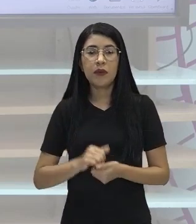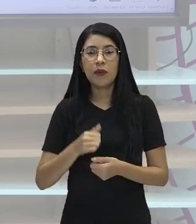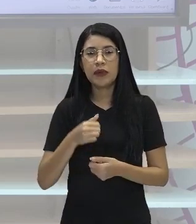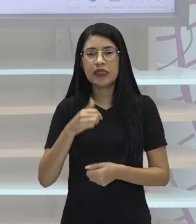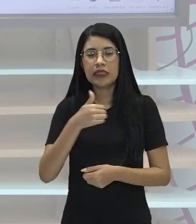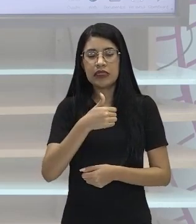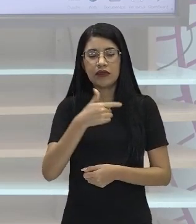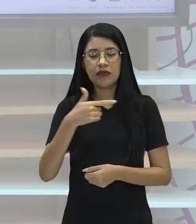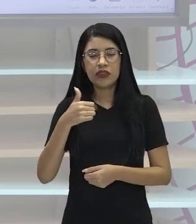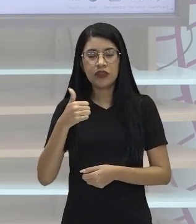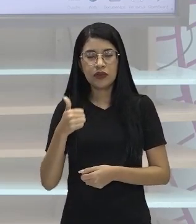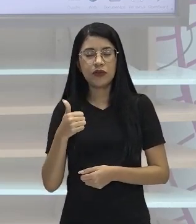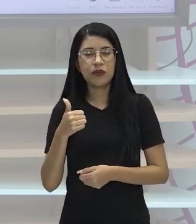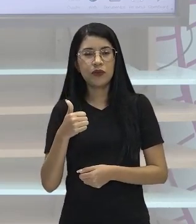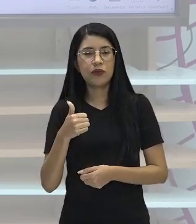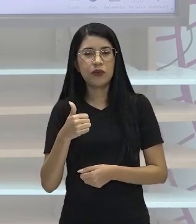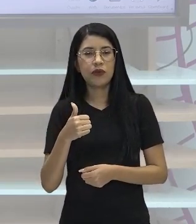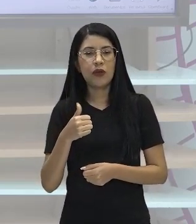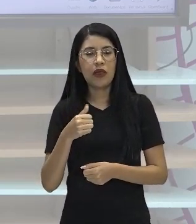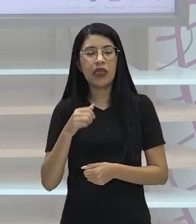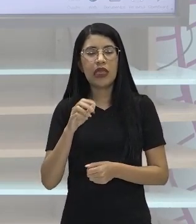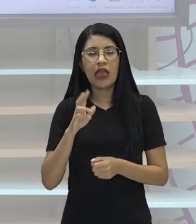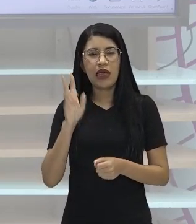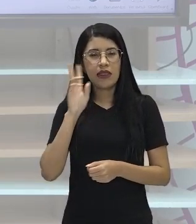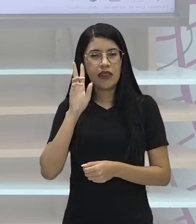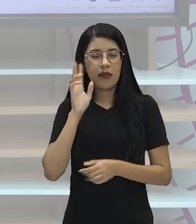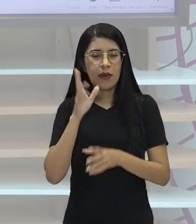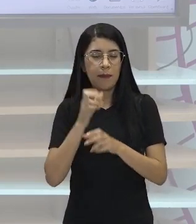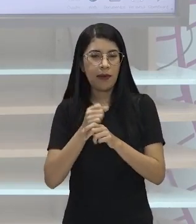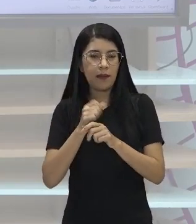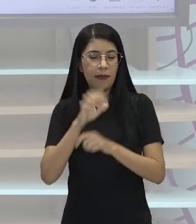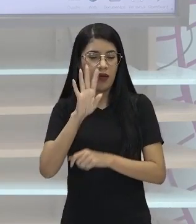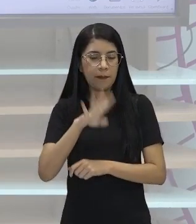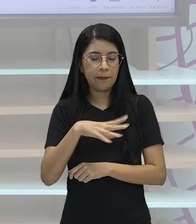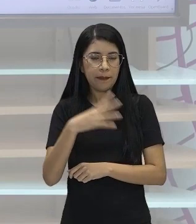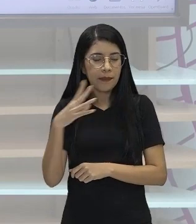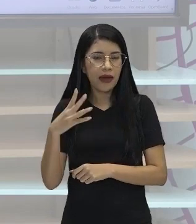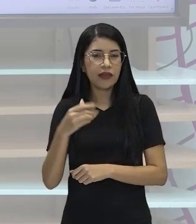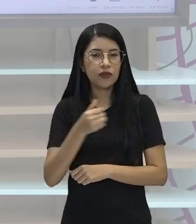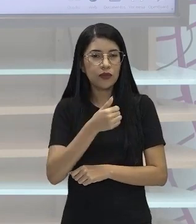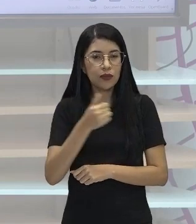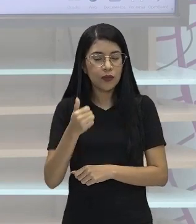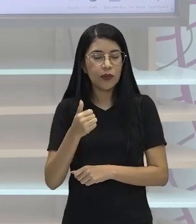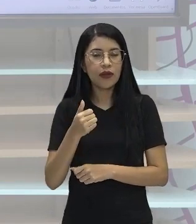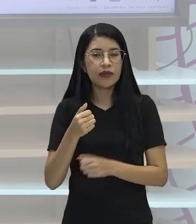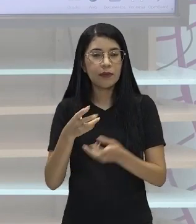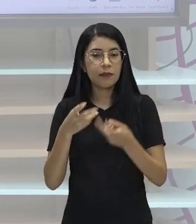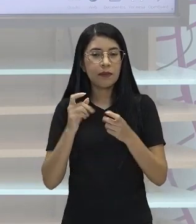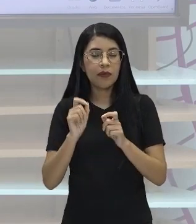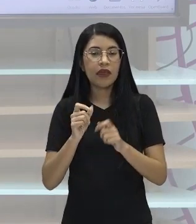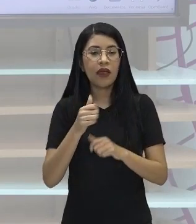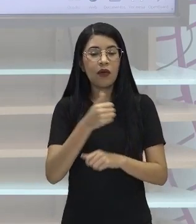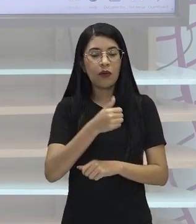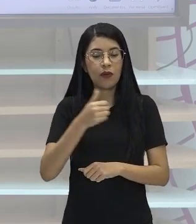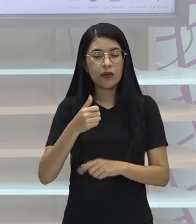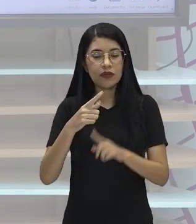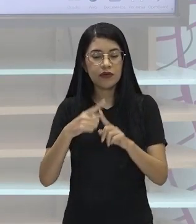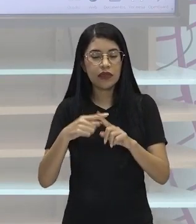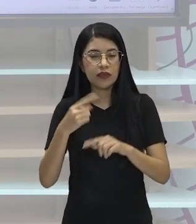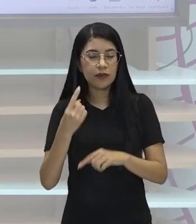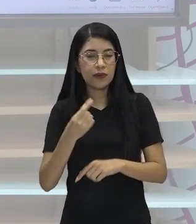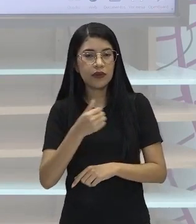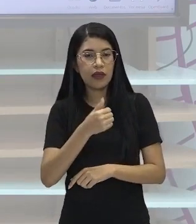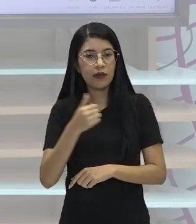você vai lembrar a tabuada de 11, você vai ver, ó. 11 vezes 1 dá 11, 11 vezes 2